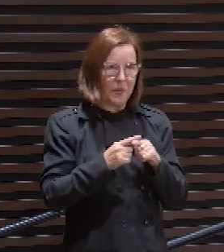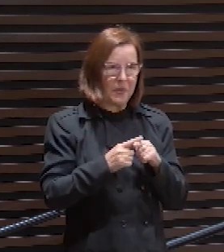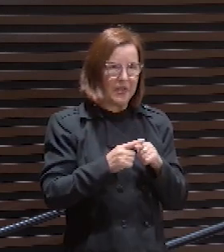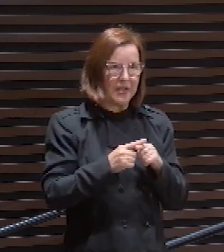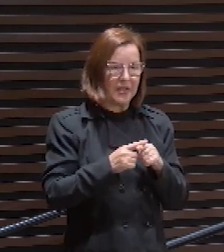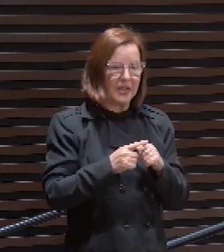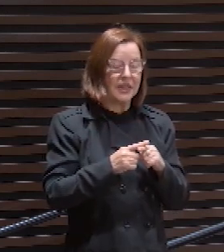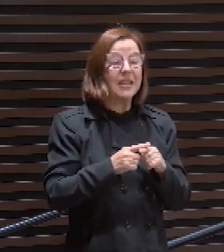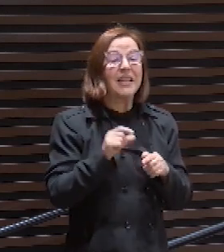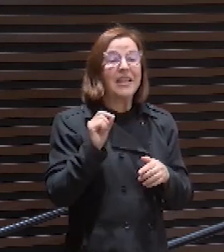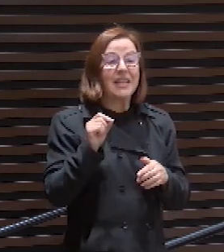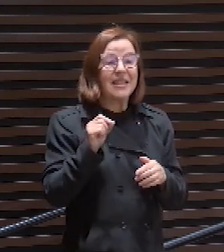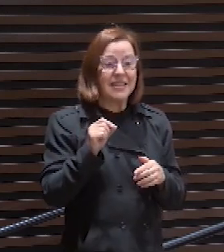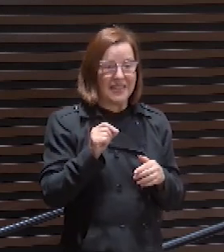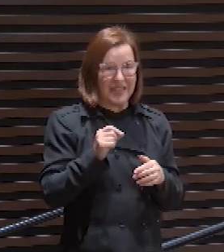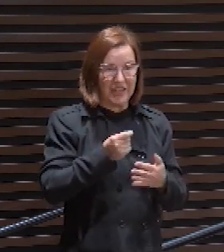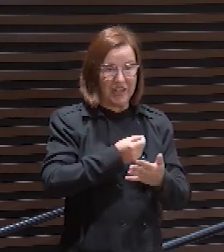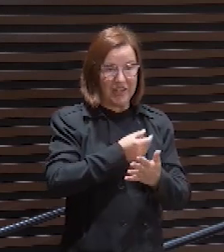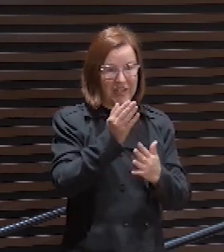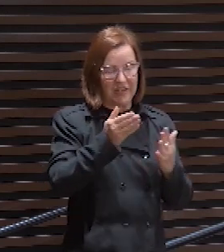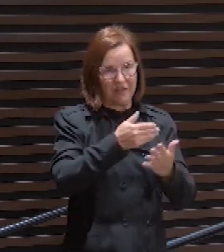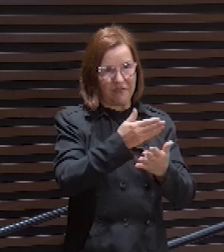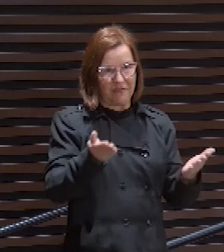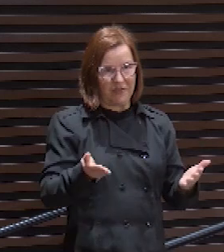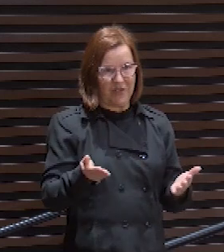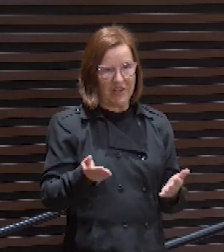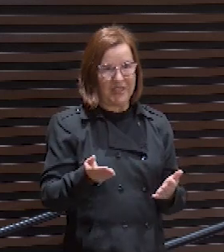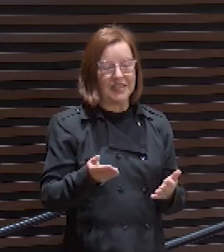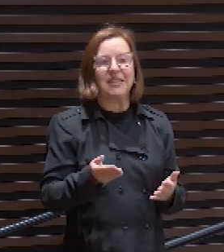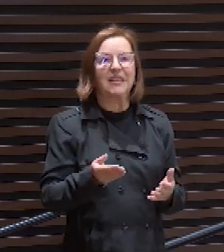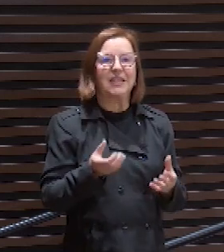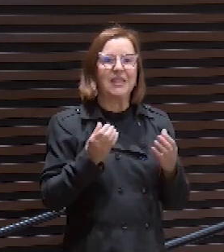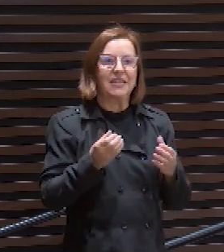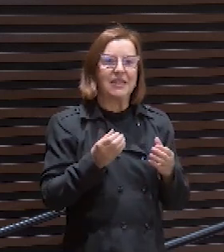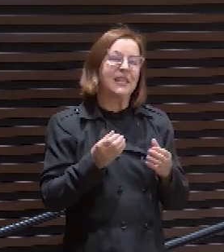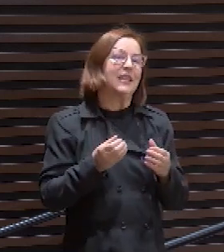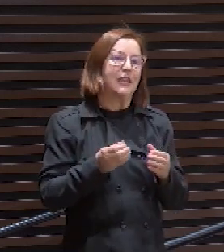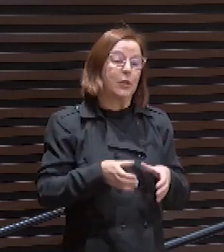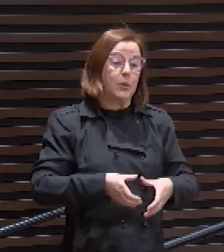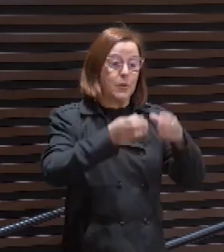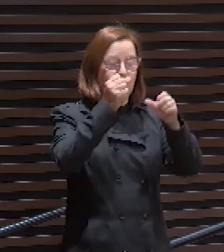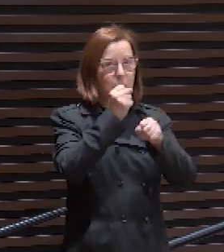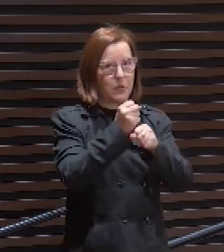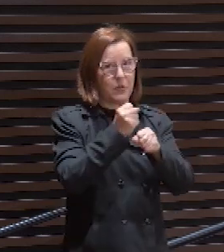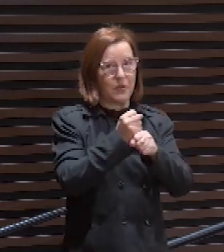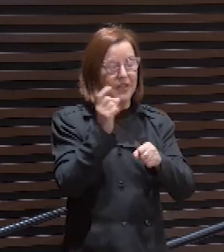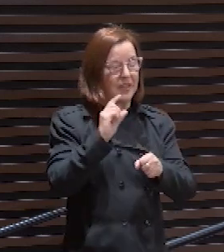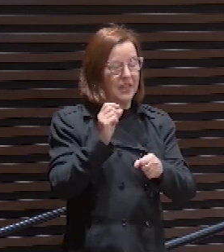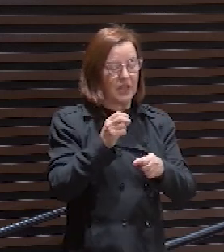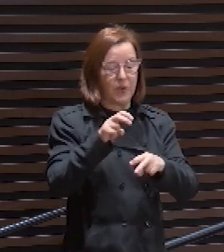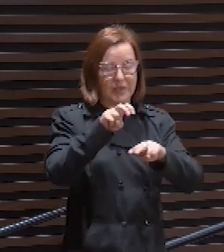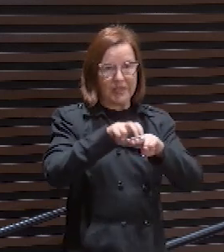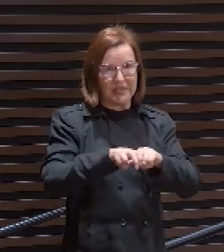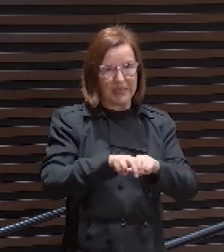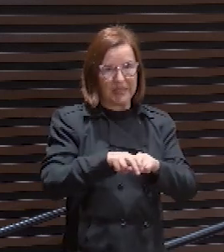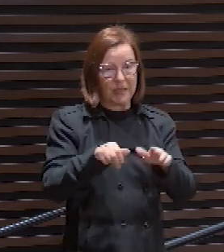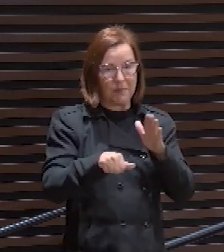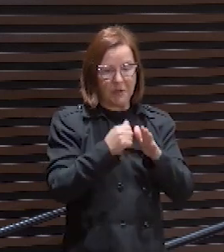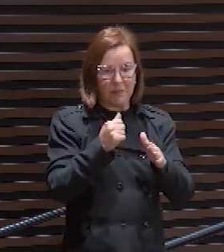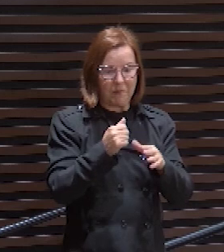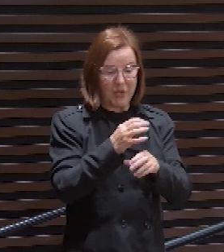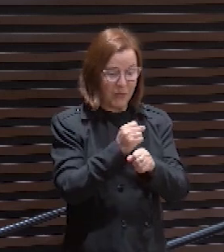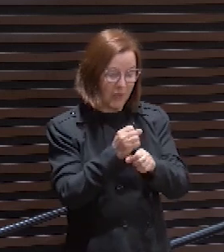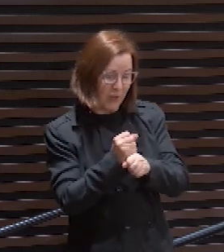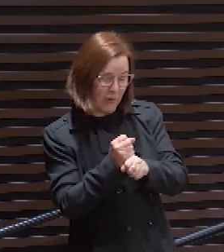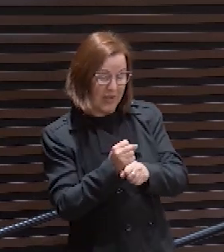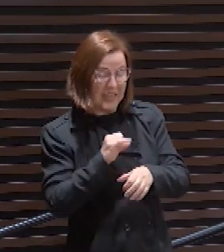torre, não se assenta primeiro para calcular a despesa e verificar se tem os meios para concluir? Para não